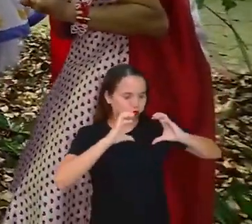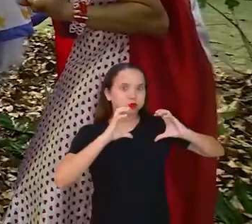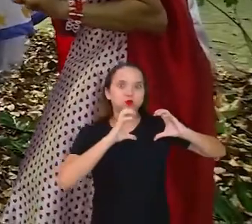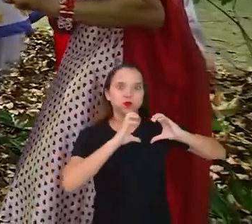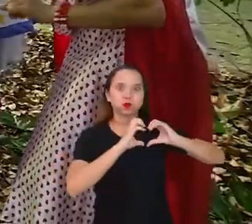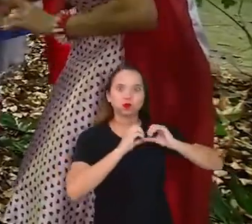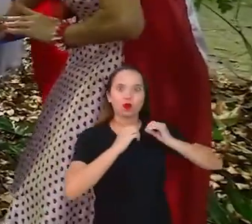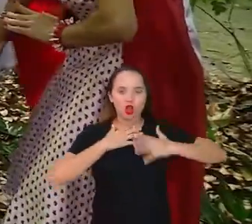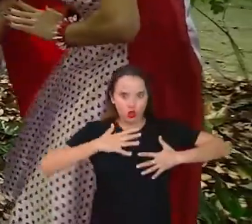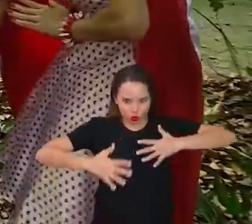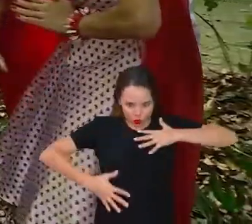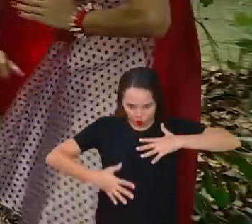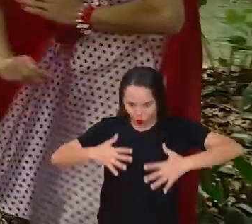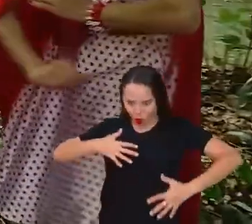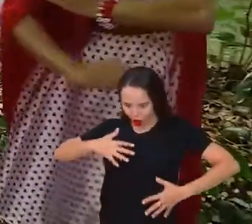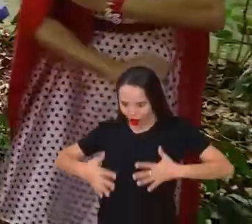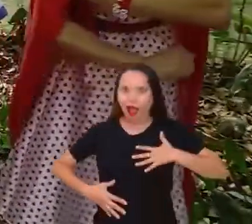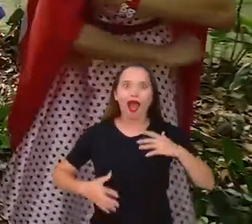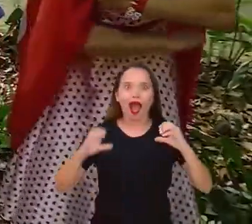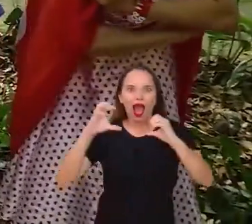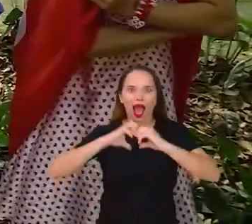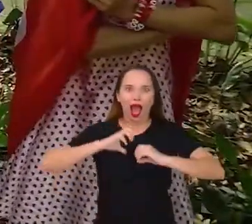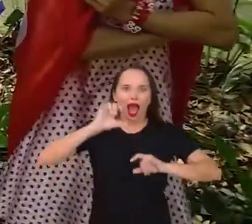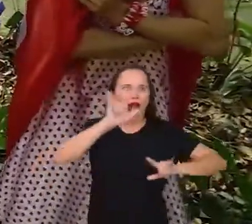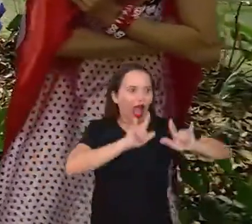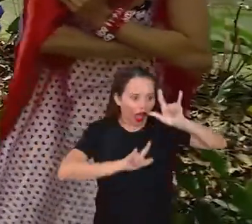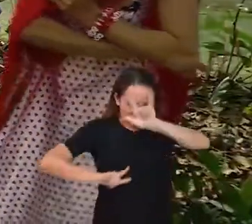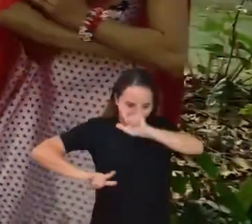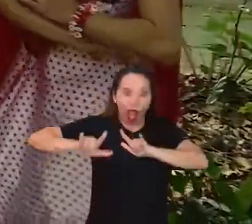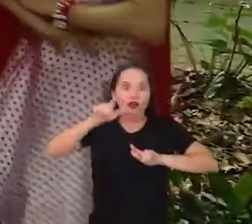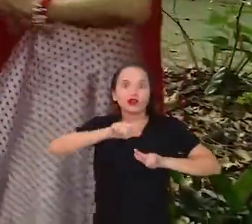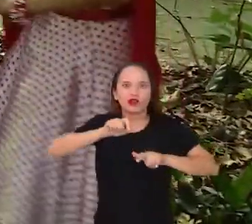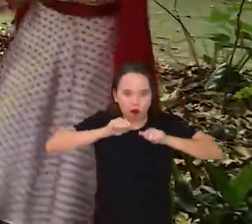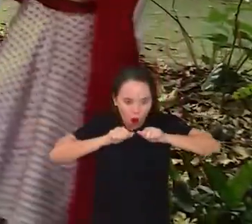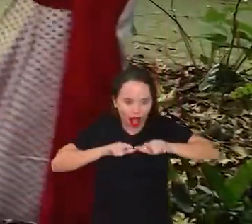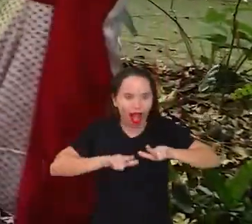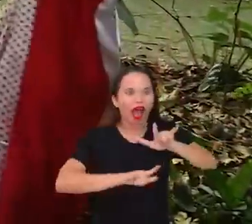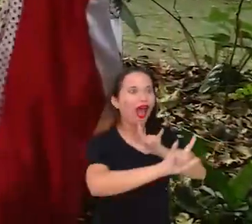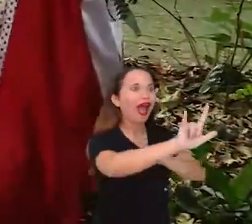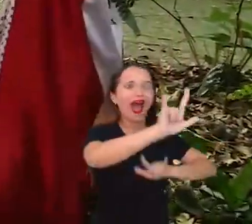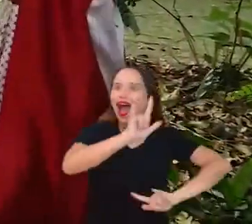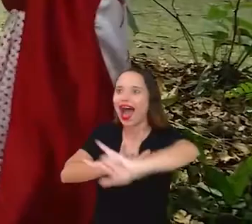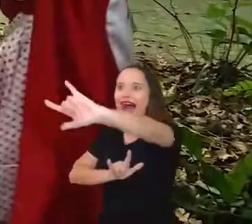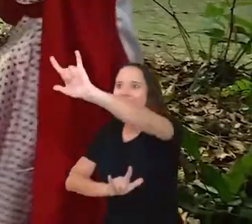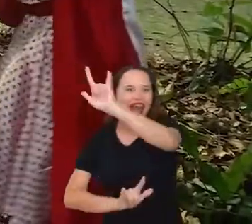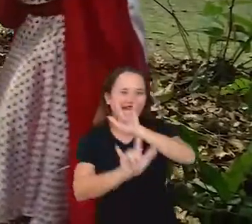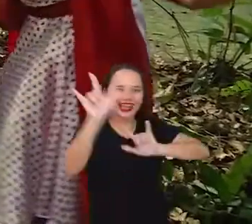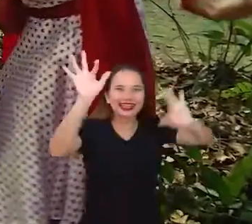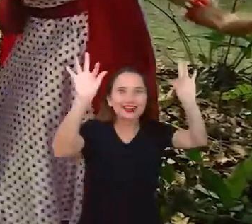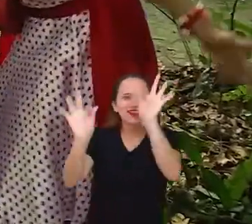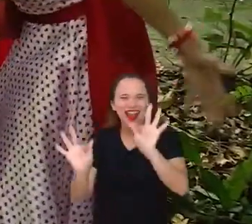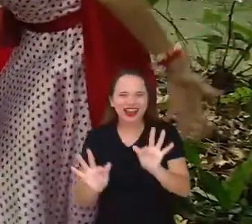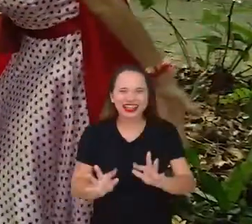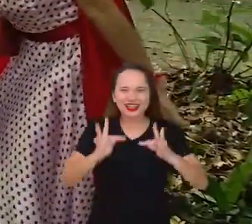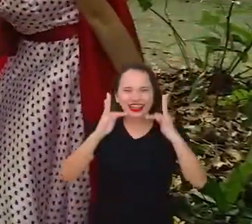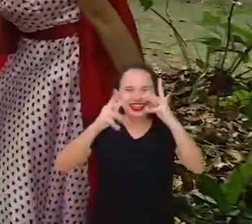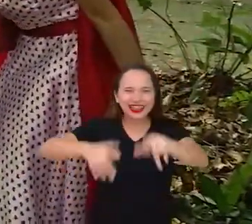de vocês, vocês vão espalhar essa felicidade para todas as